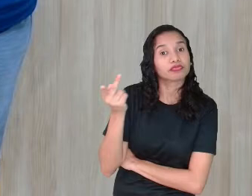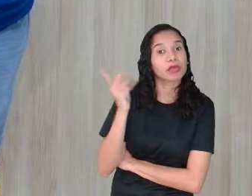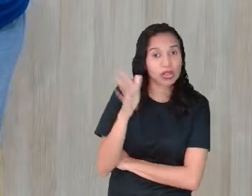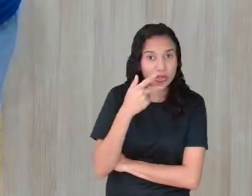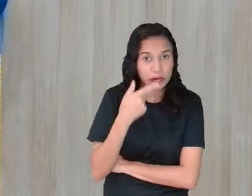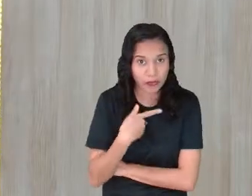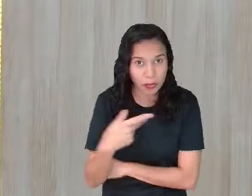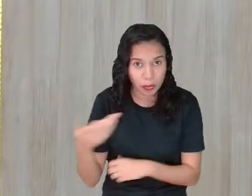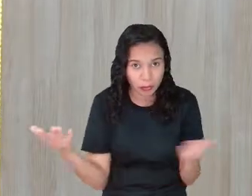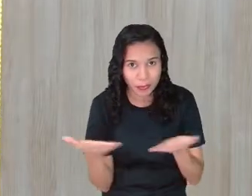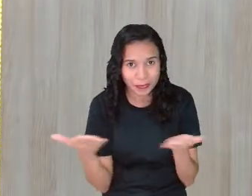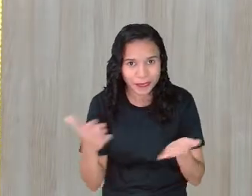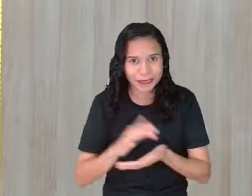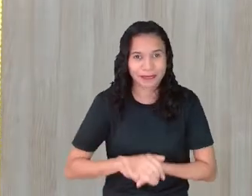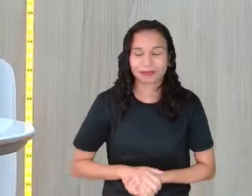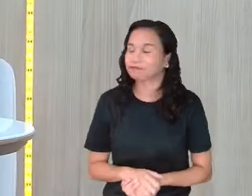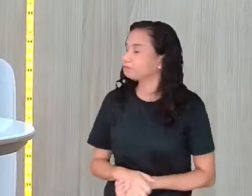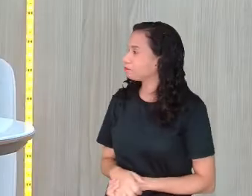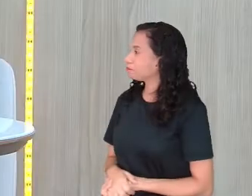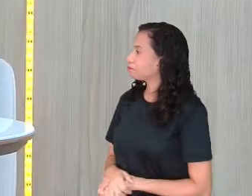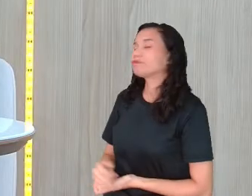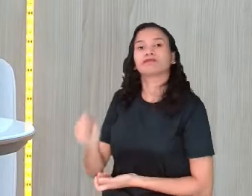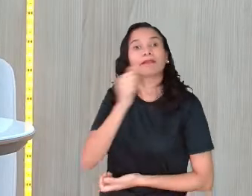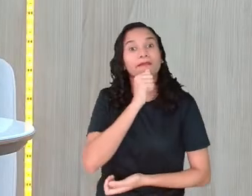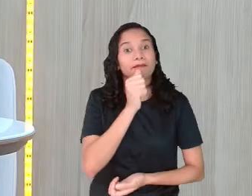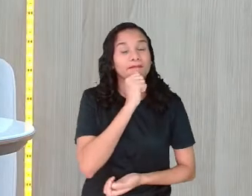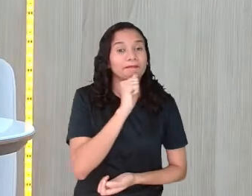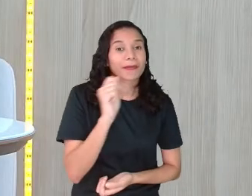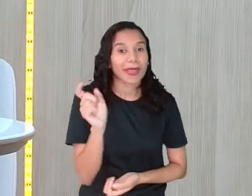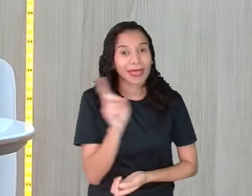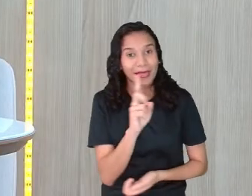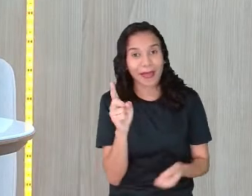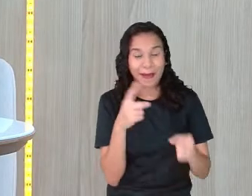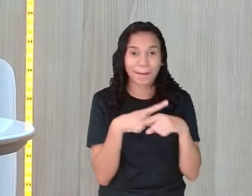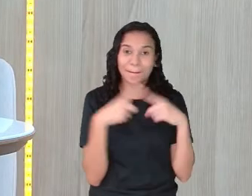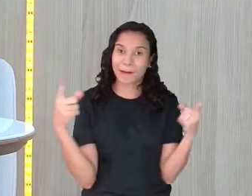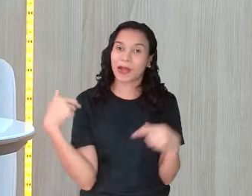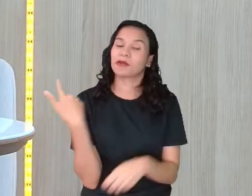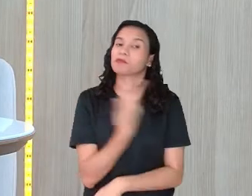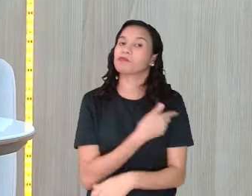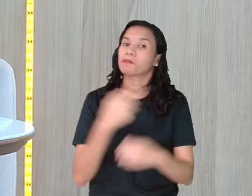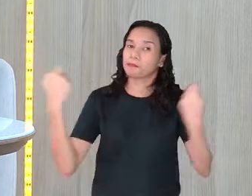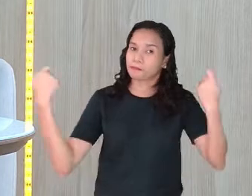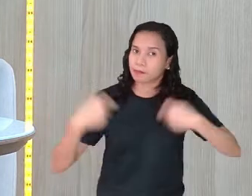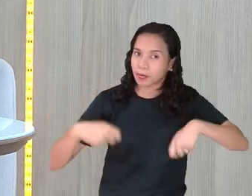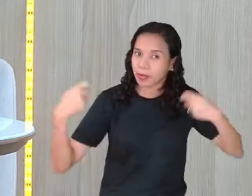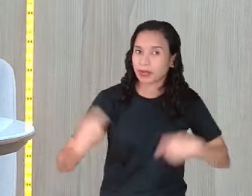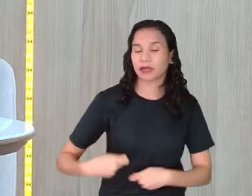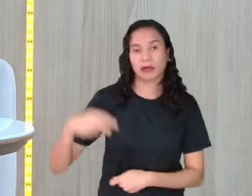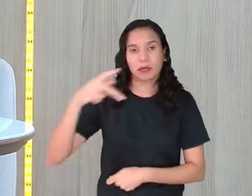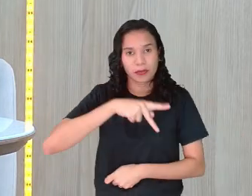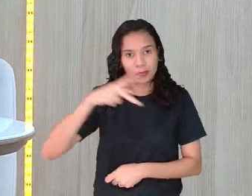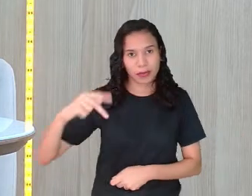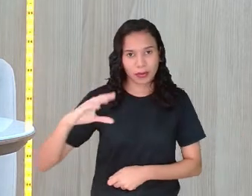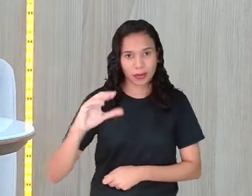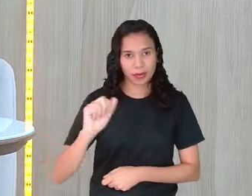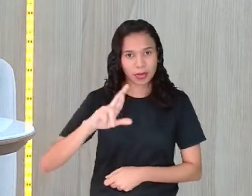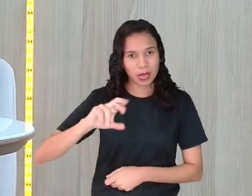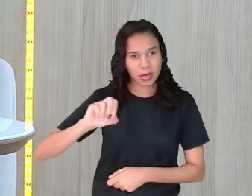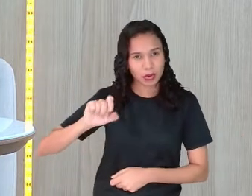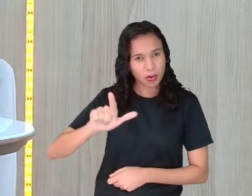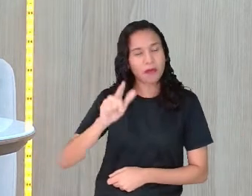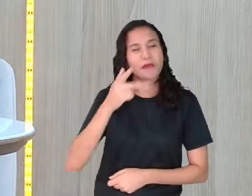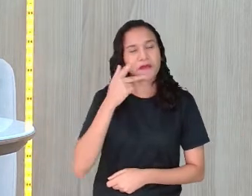se manifestou hoje aí, professora Vanessa? Não, professora Carol, mas a gente precisa, né, como a professora Carol colocou, muito